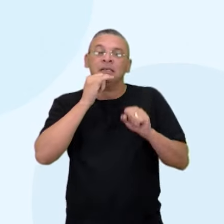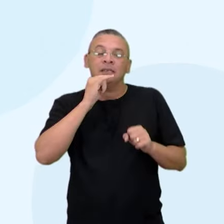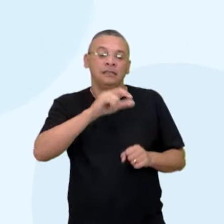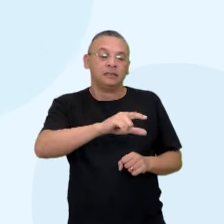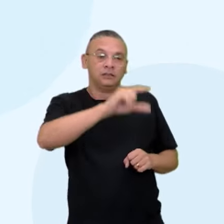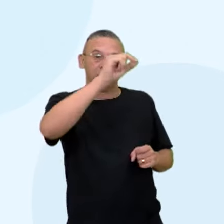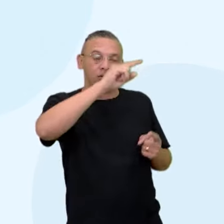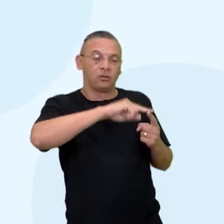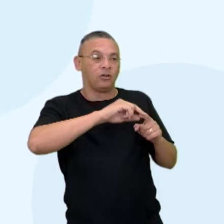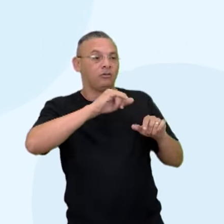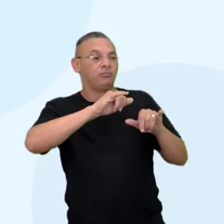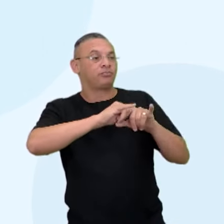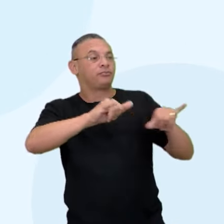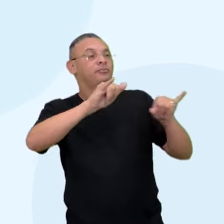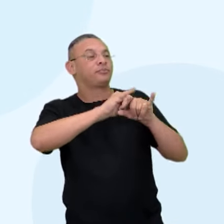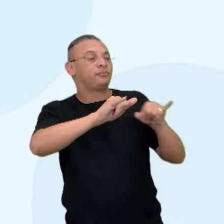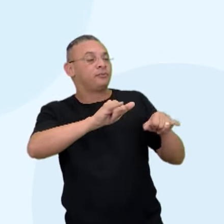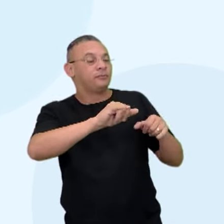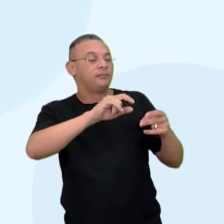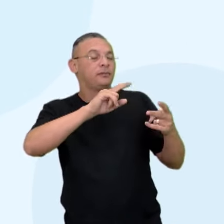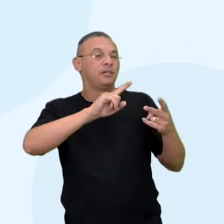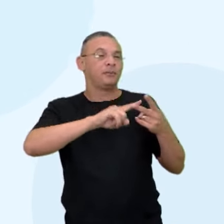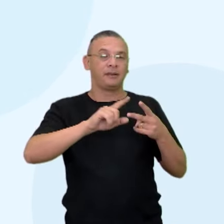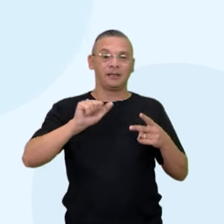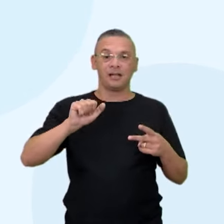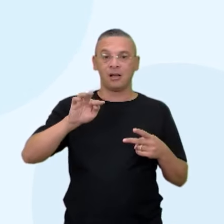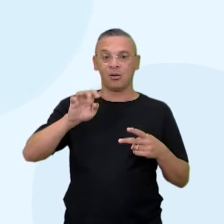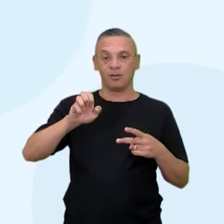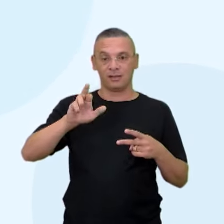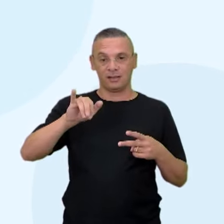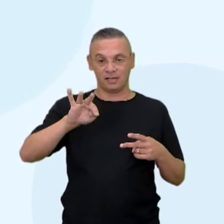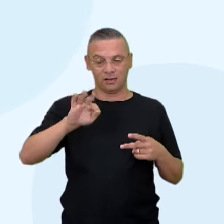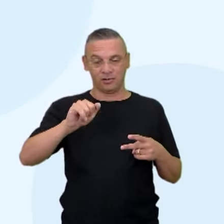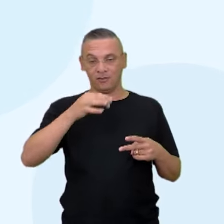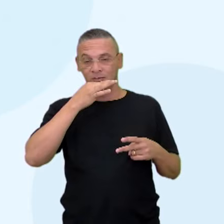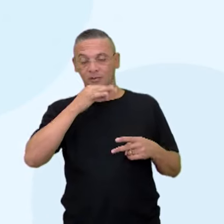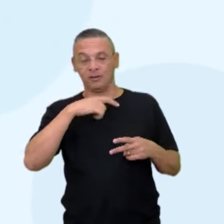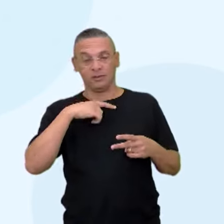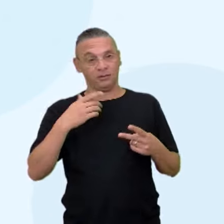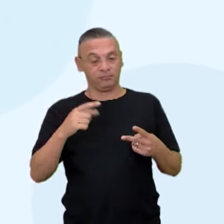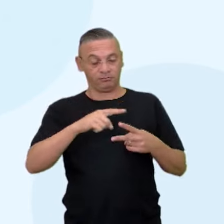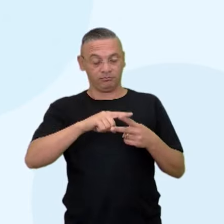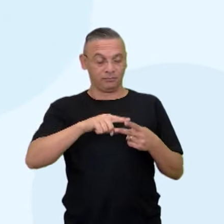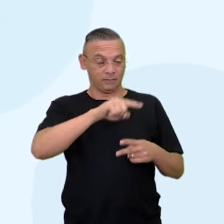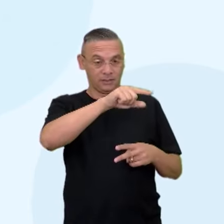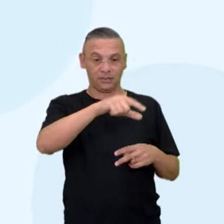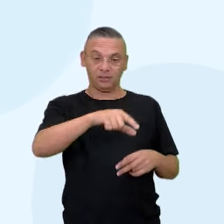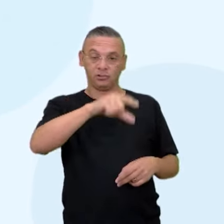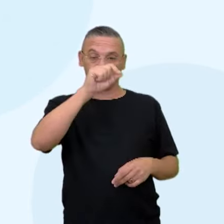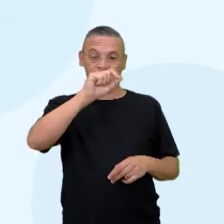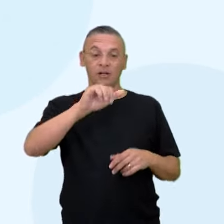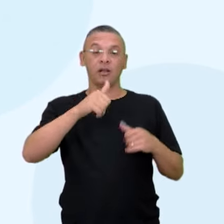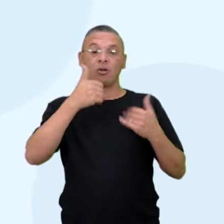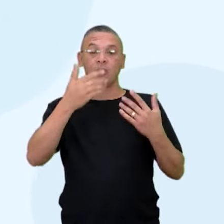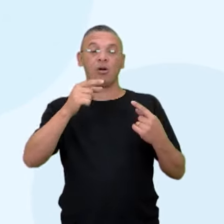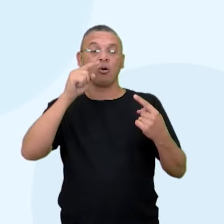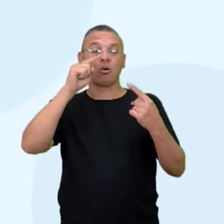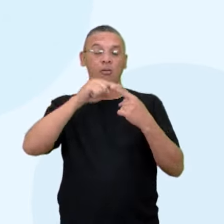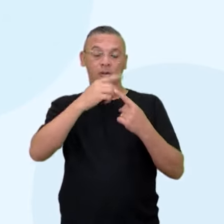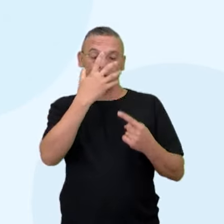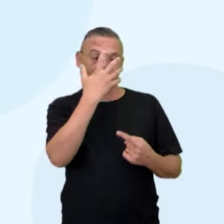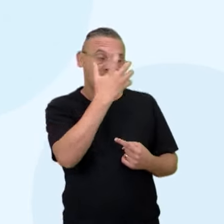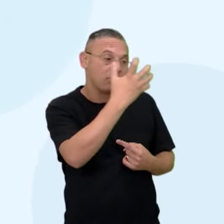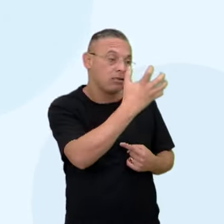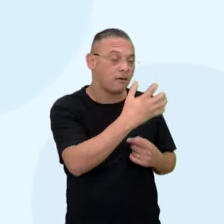entre mídia hegemônica e mídia alternativa, né? Então, ele vai procurar um veículo que ele considera que seja mais atraente,